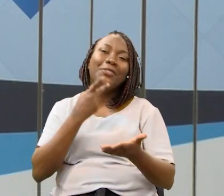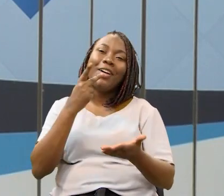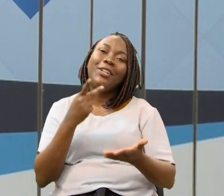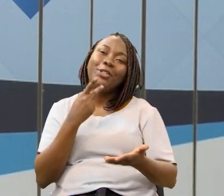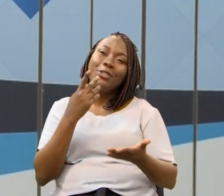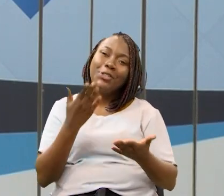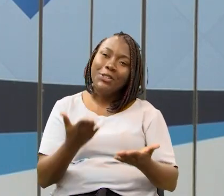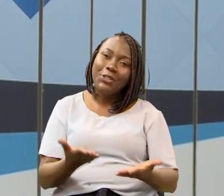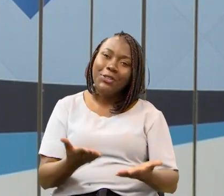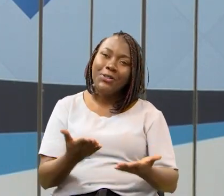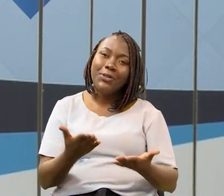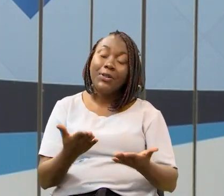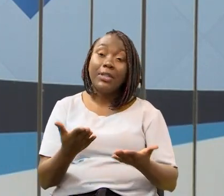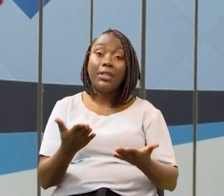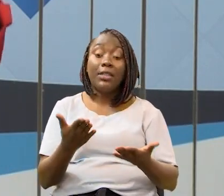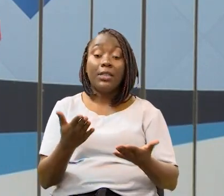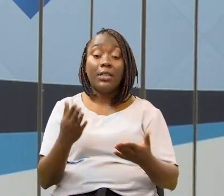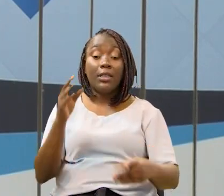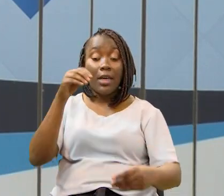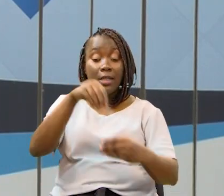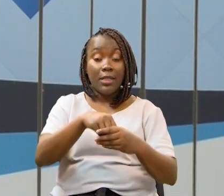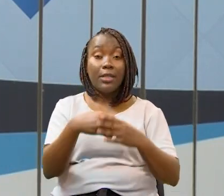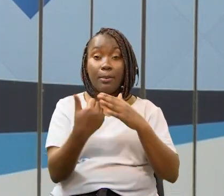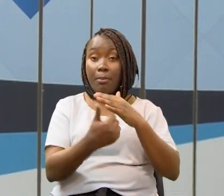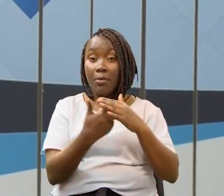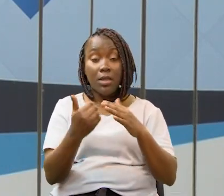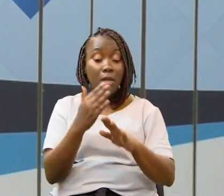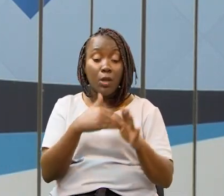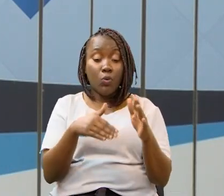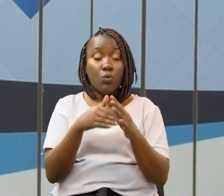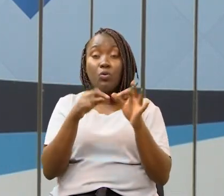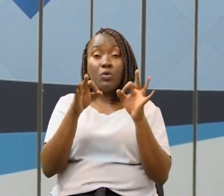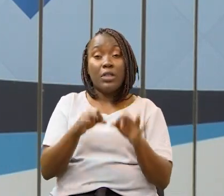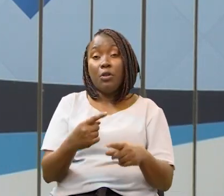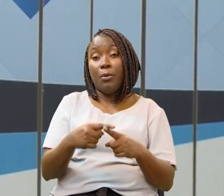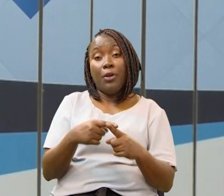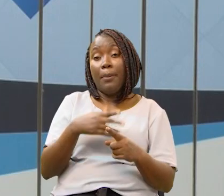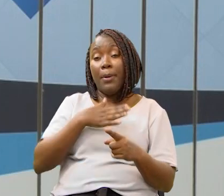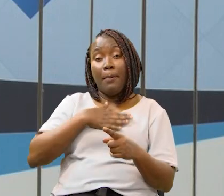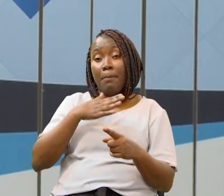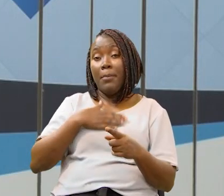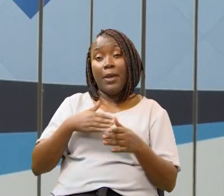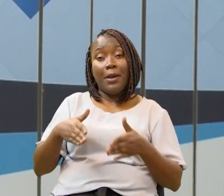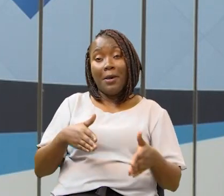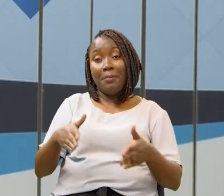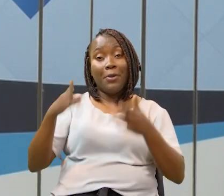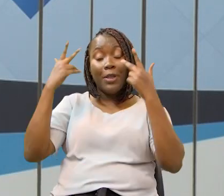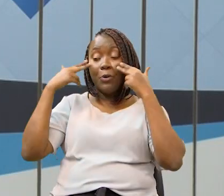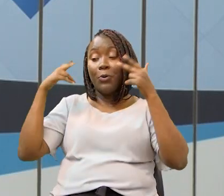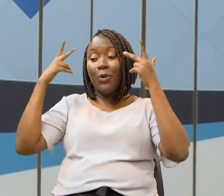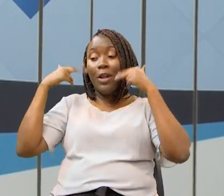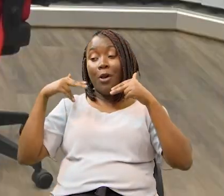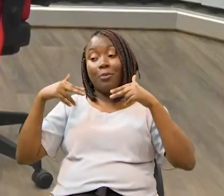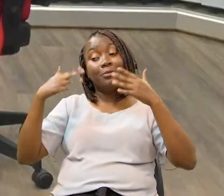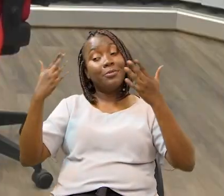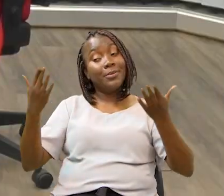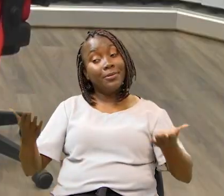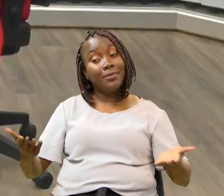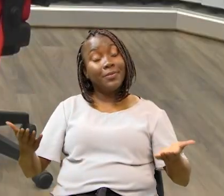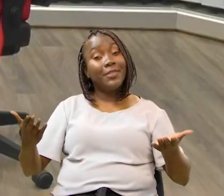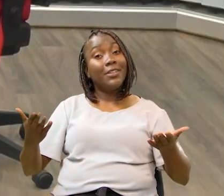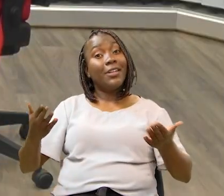isso, falando disso, e ali dentro da minha empresa já está tudo certo, porque para mim é um caminho natural, né? Então,